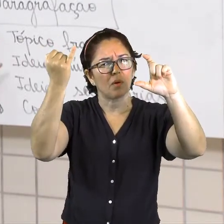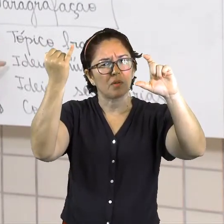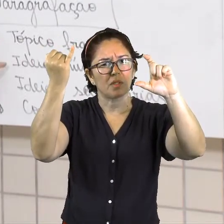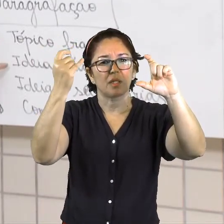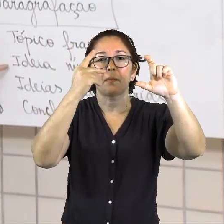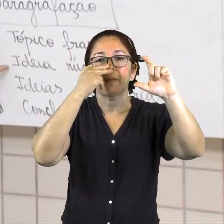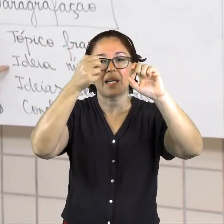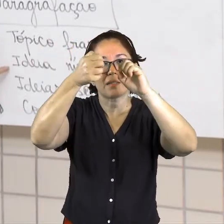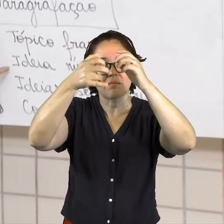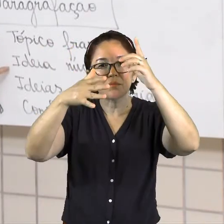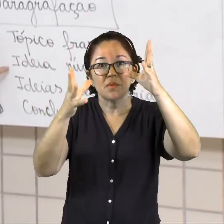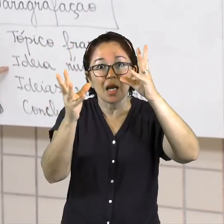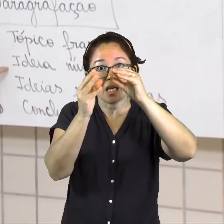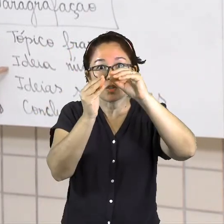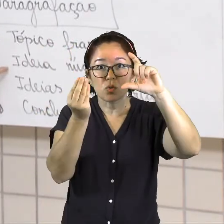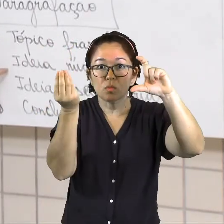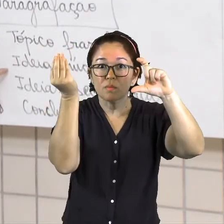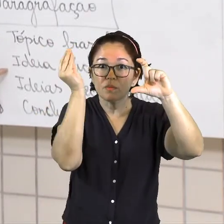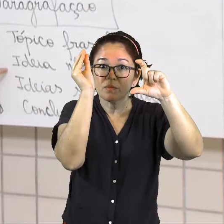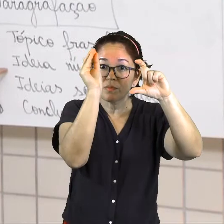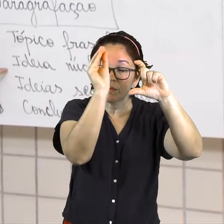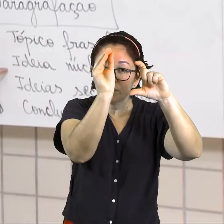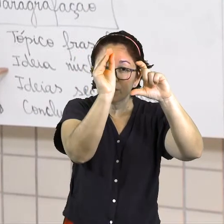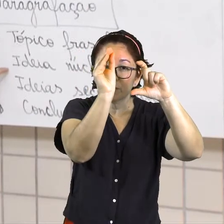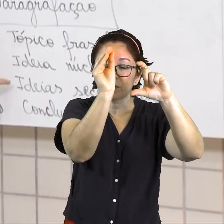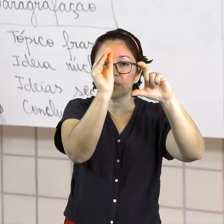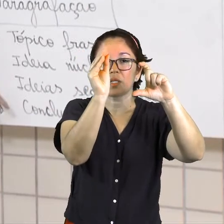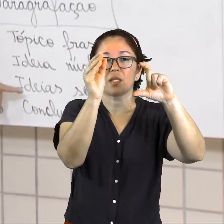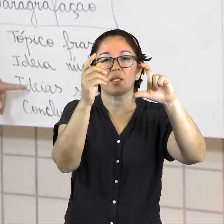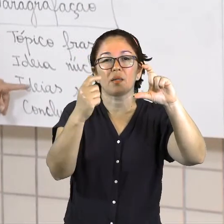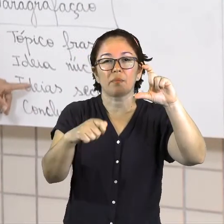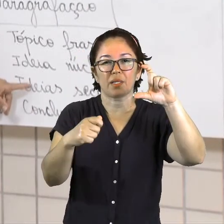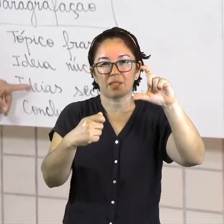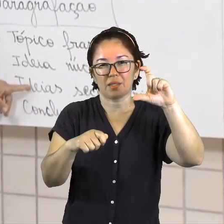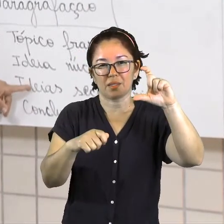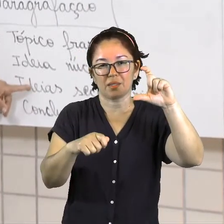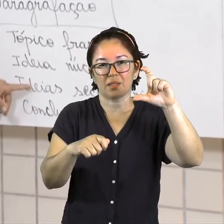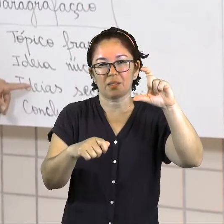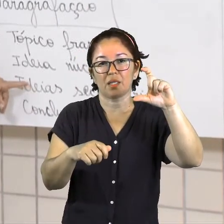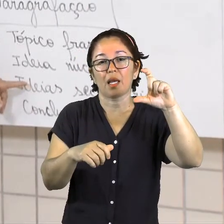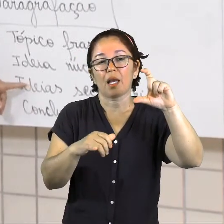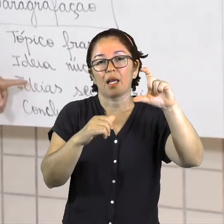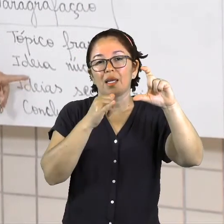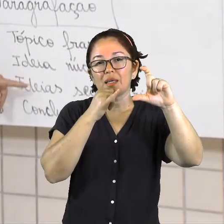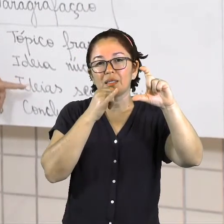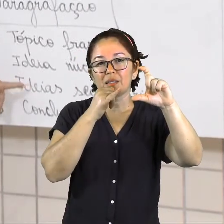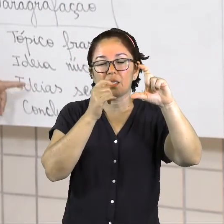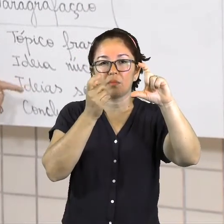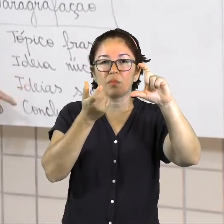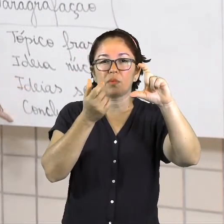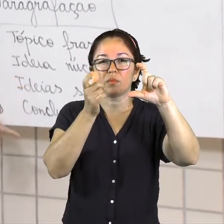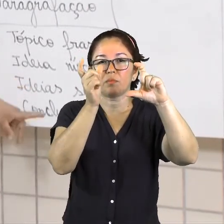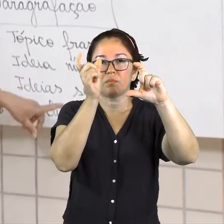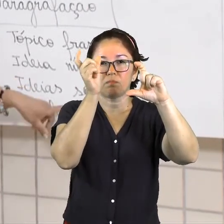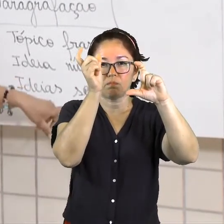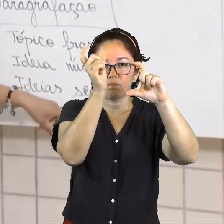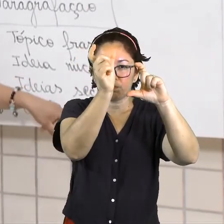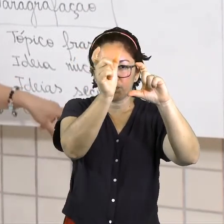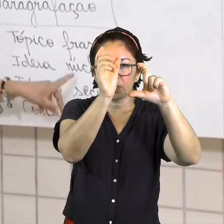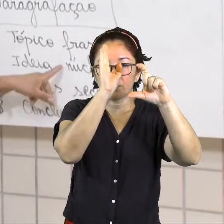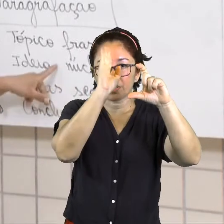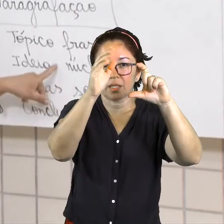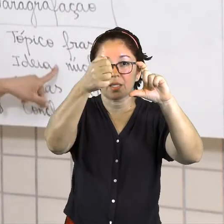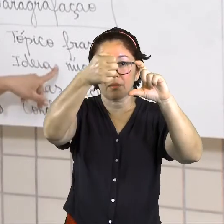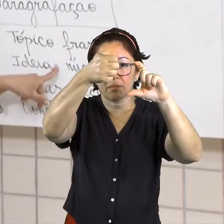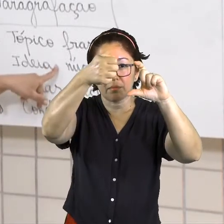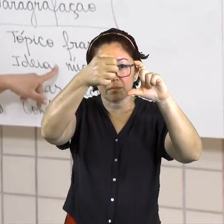tópico frasal você vai ter a ideia núcleo, que é a ideia principal, e as ideias secundárias, que são os exemplos que você vai utilizar